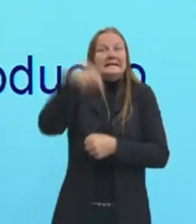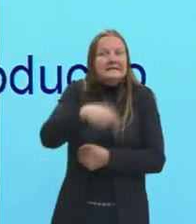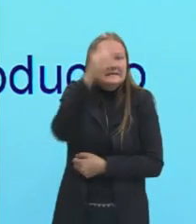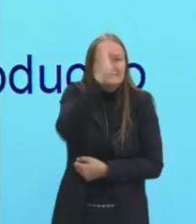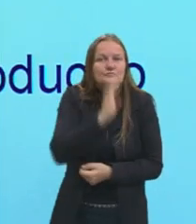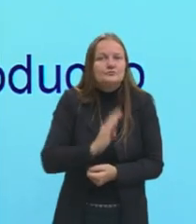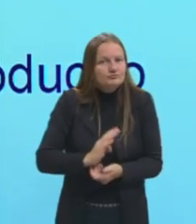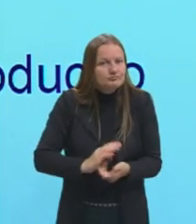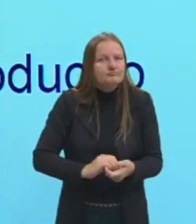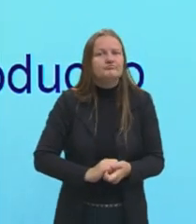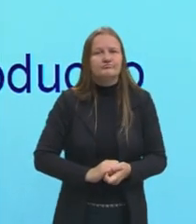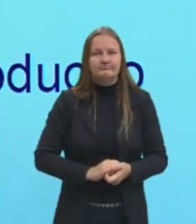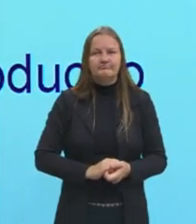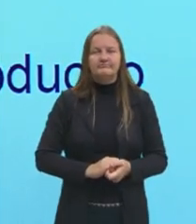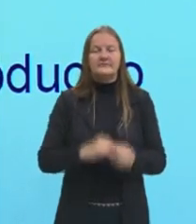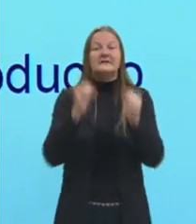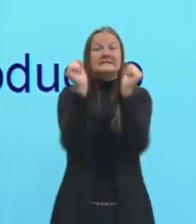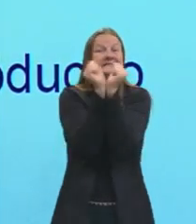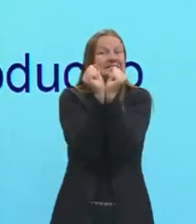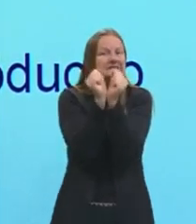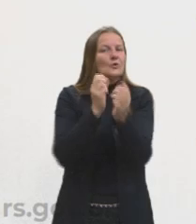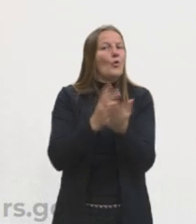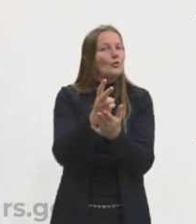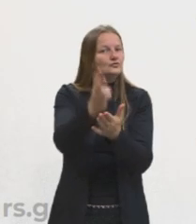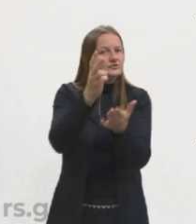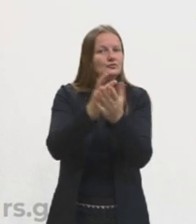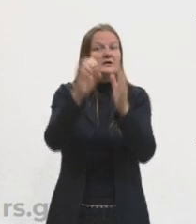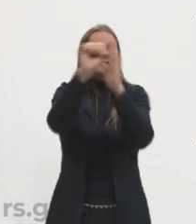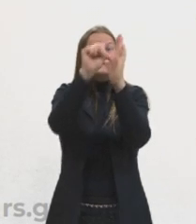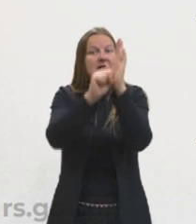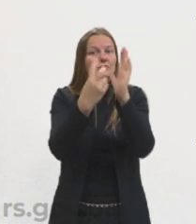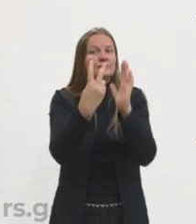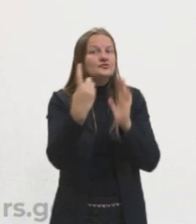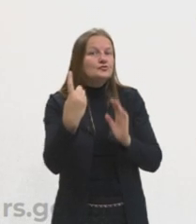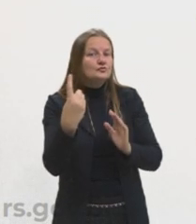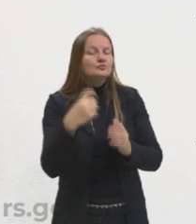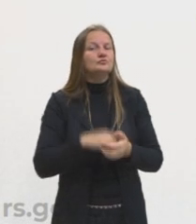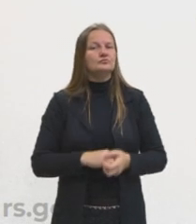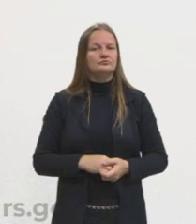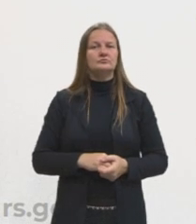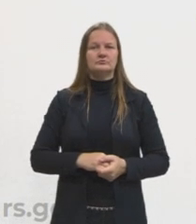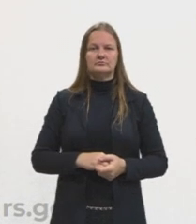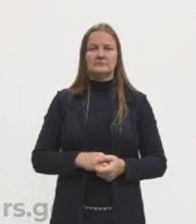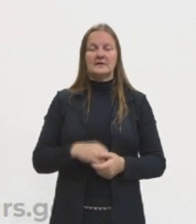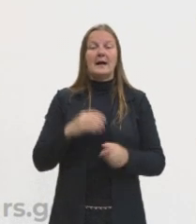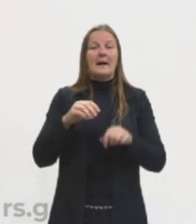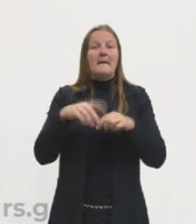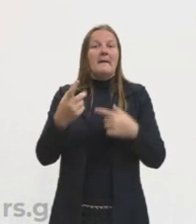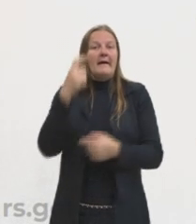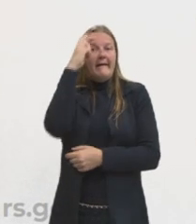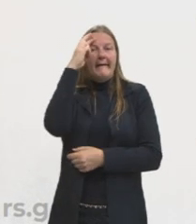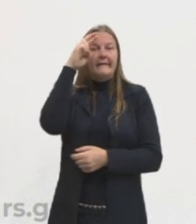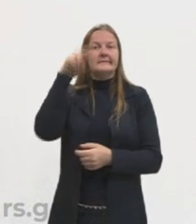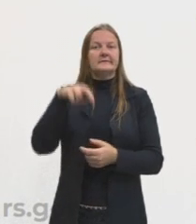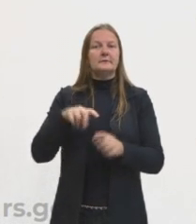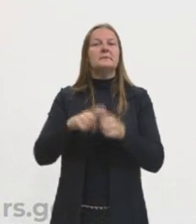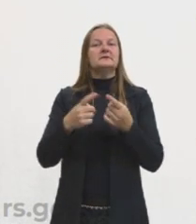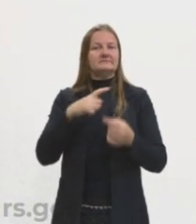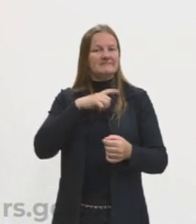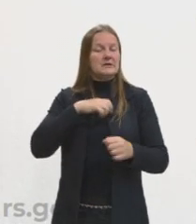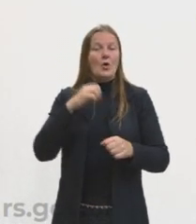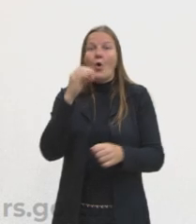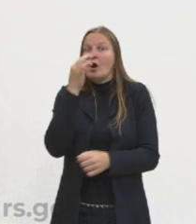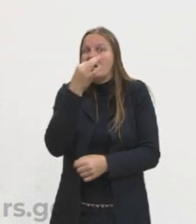Então veja que a escravidão ainda acontecem o século 21 apesar de toda a nossa racionalidade ainda acontece